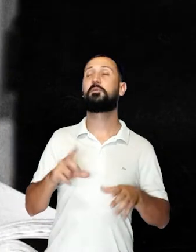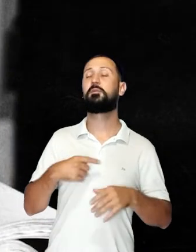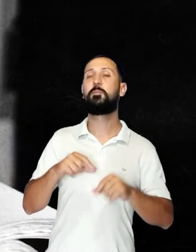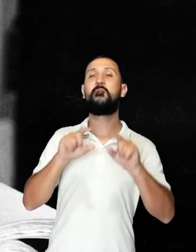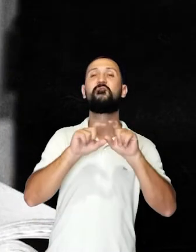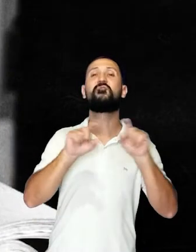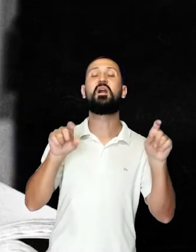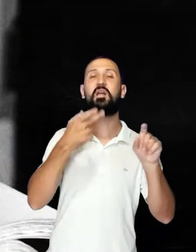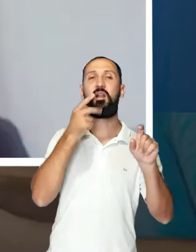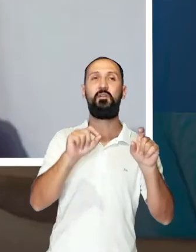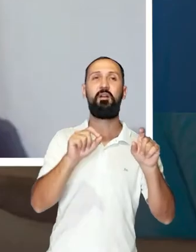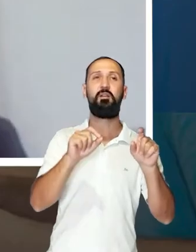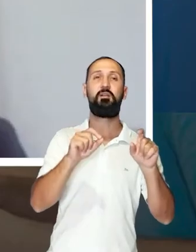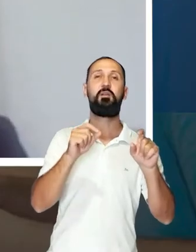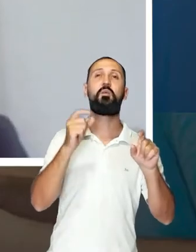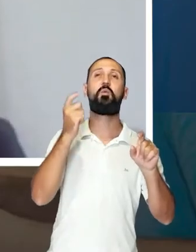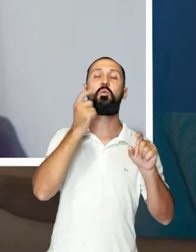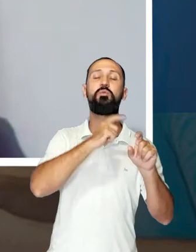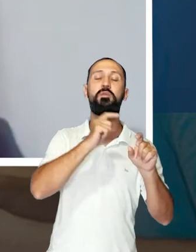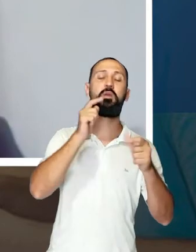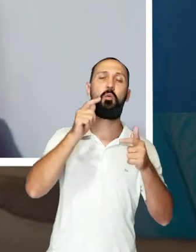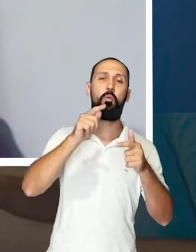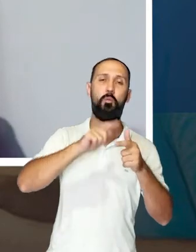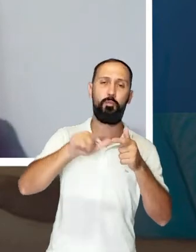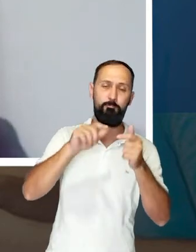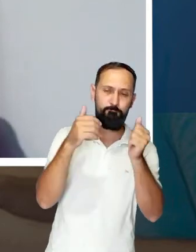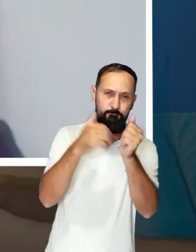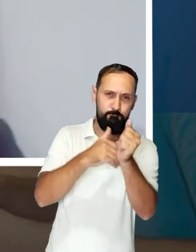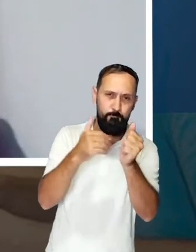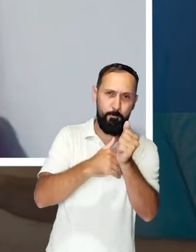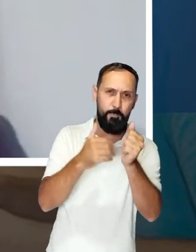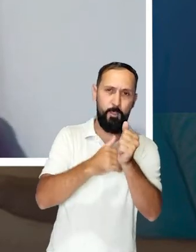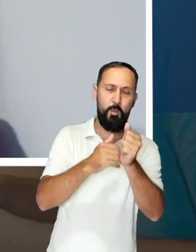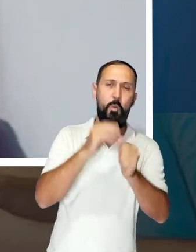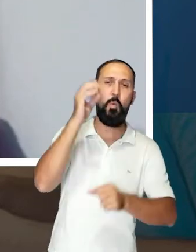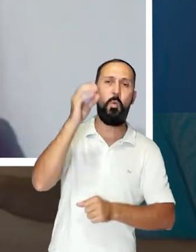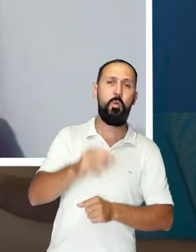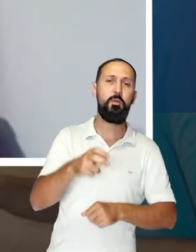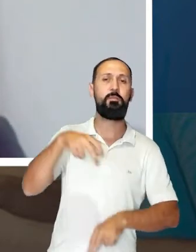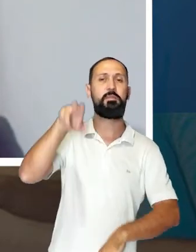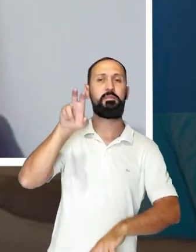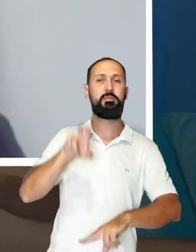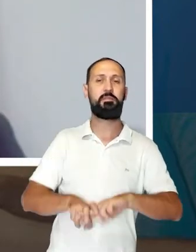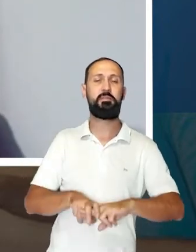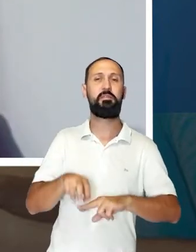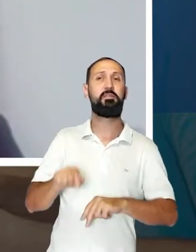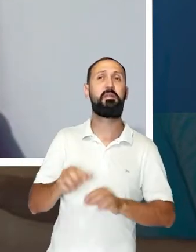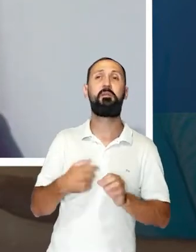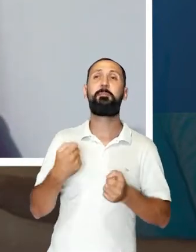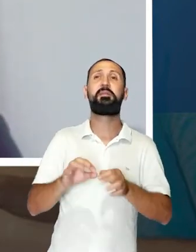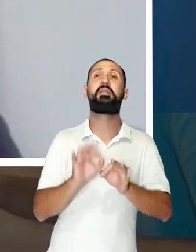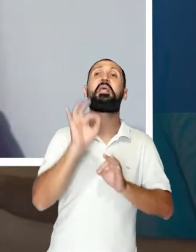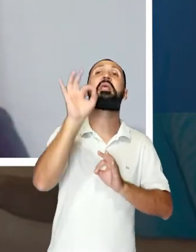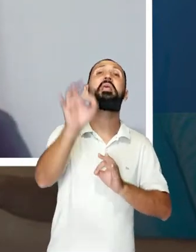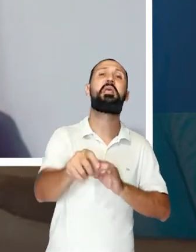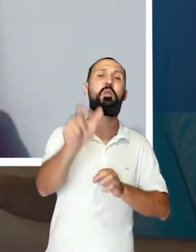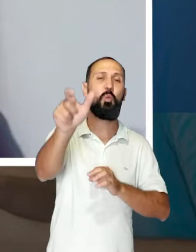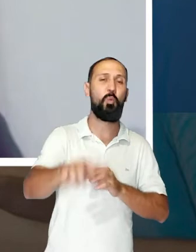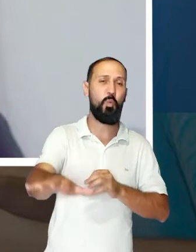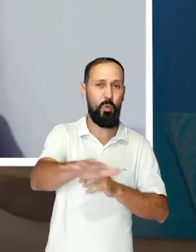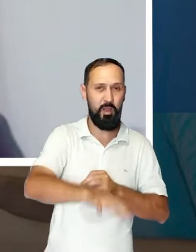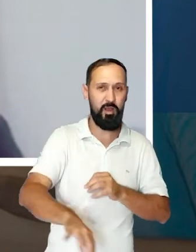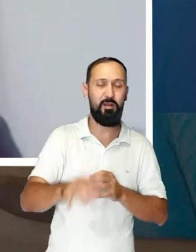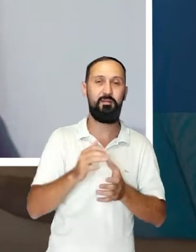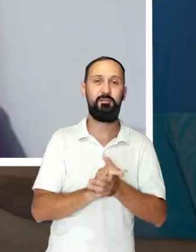arrogante, né? Que ele tem uma frase que fala que ele conseguiria decifrar um crime sentado na poltrona dele sem nem chegar